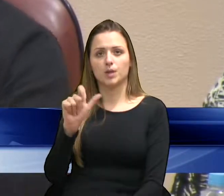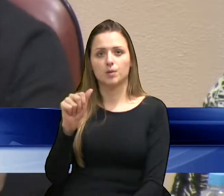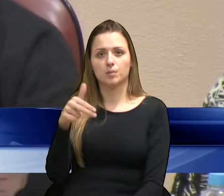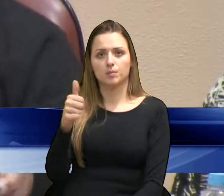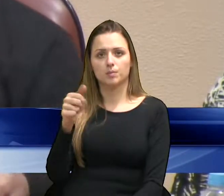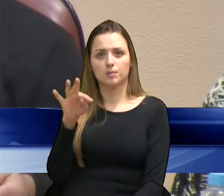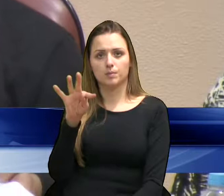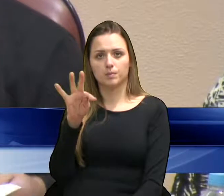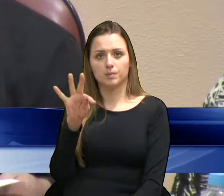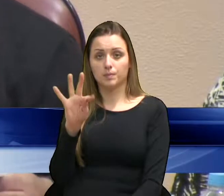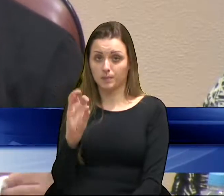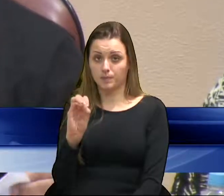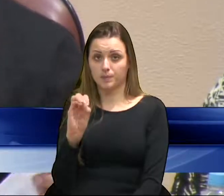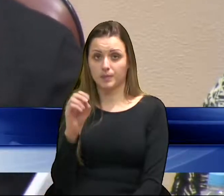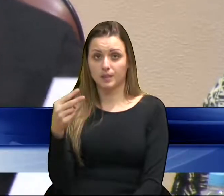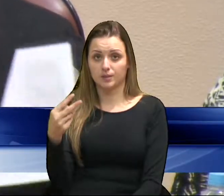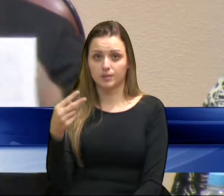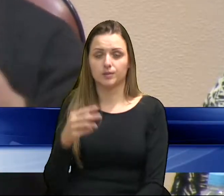2.